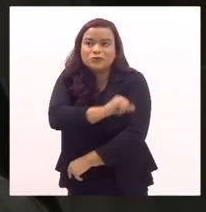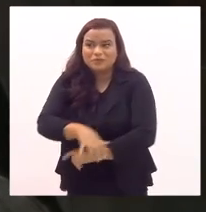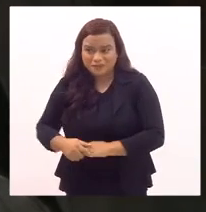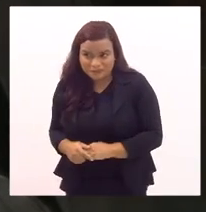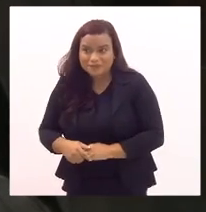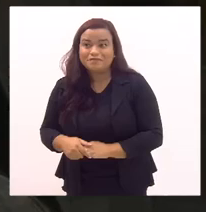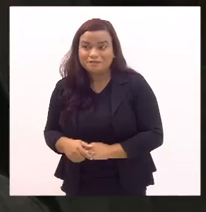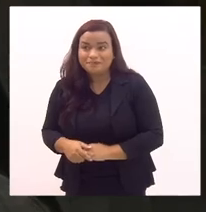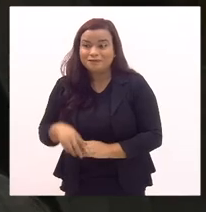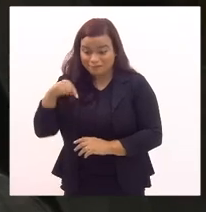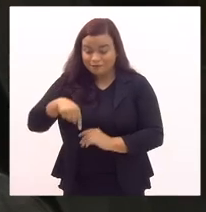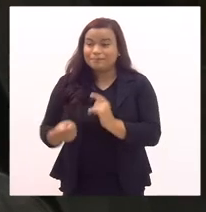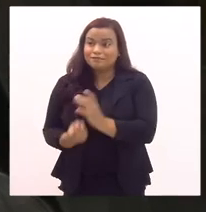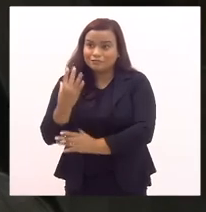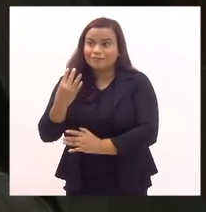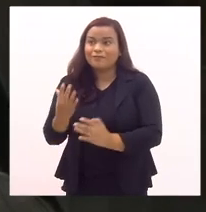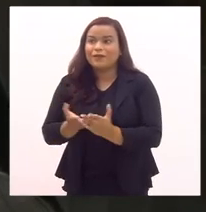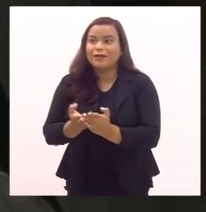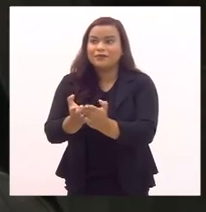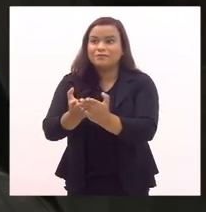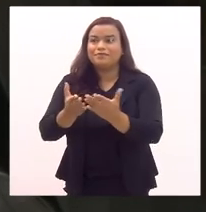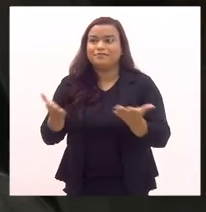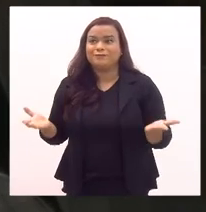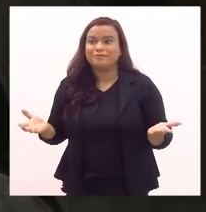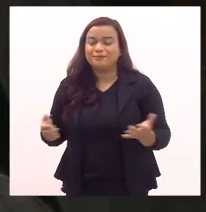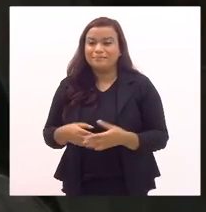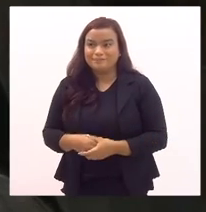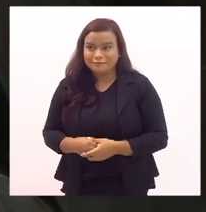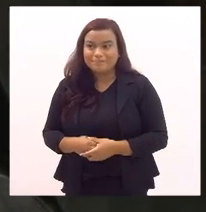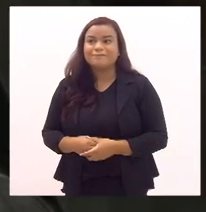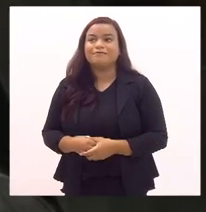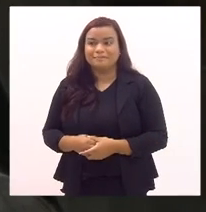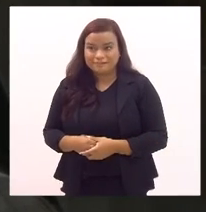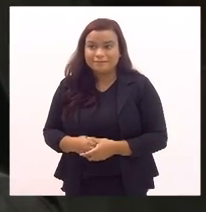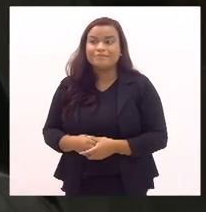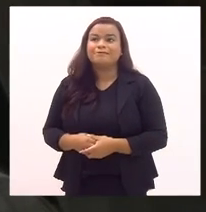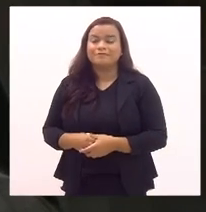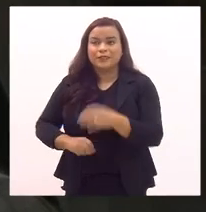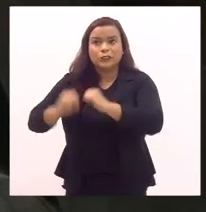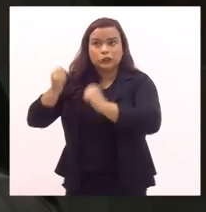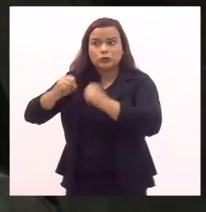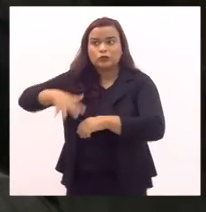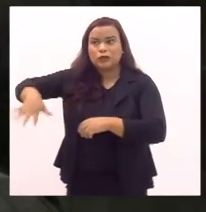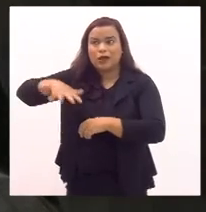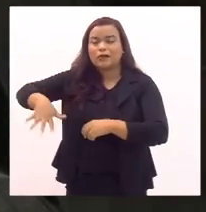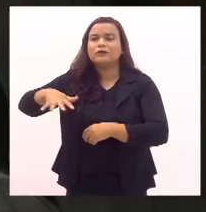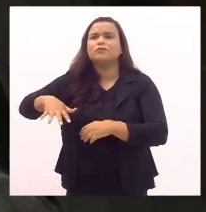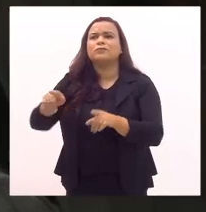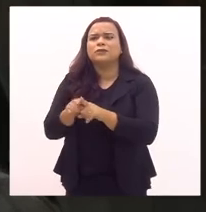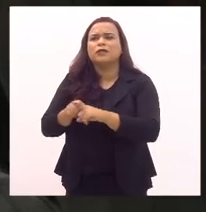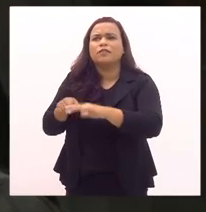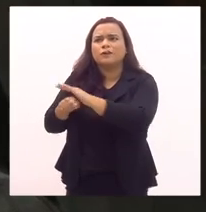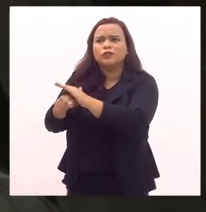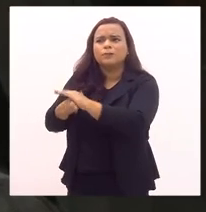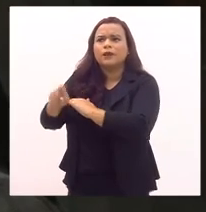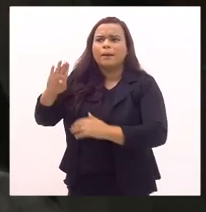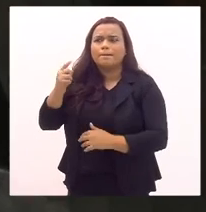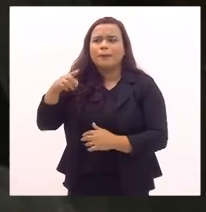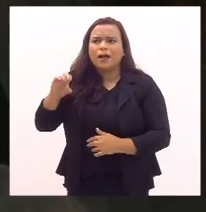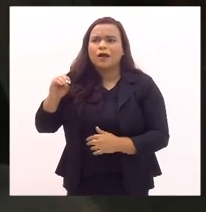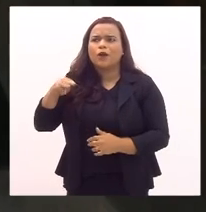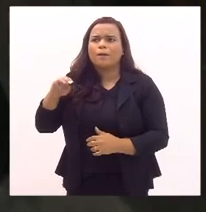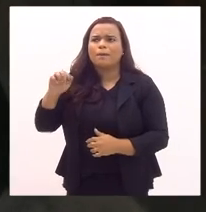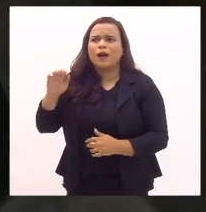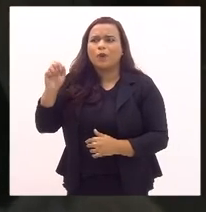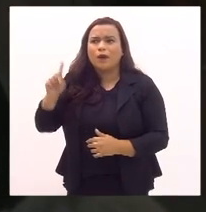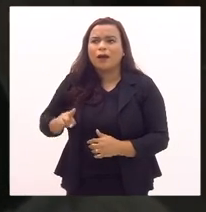aqui foi onde nasceu desta naval o Arsenal de Marinha aqui no Rio e com os investimentos Barão de Mauá na Ponta da Areia Niterói